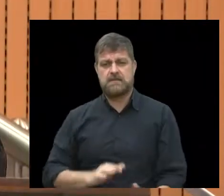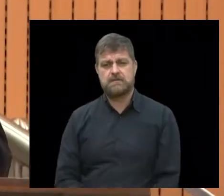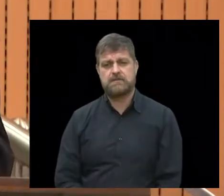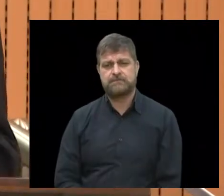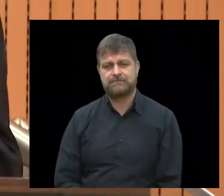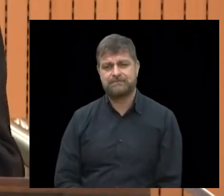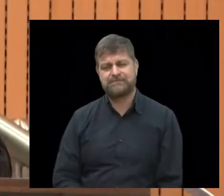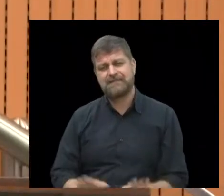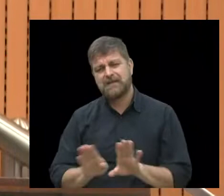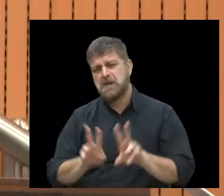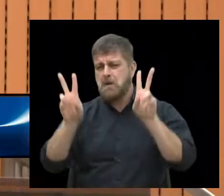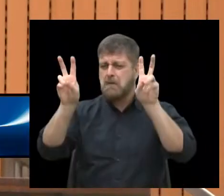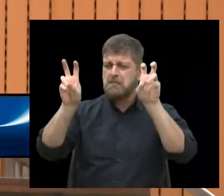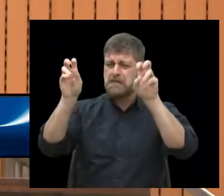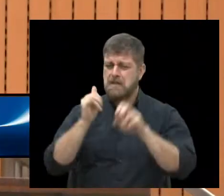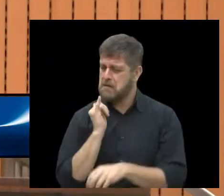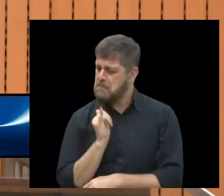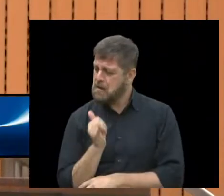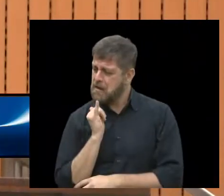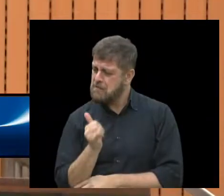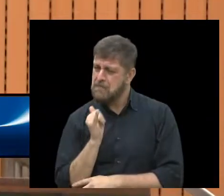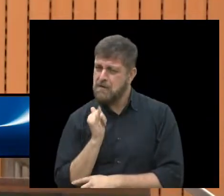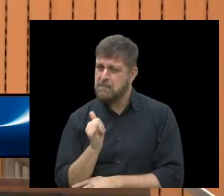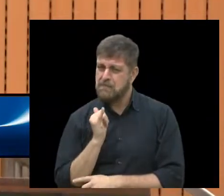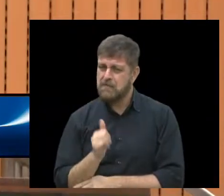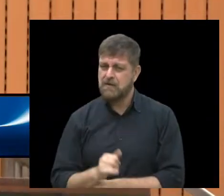eu até ia falar aqui um